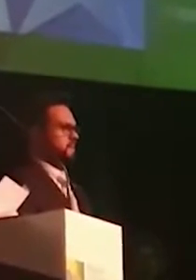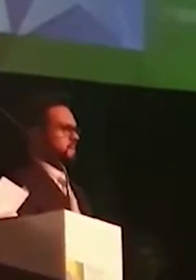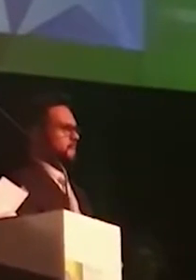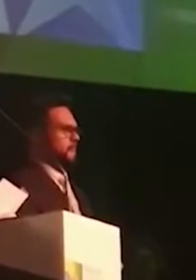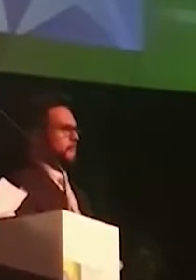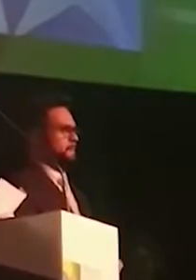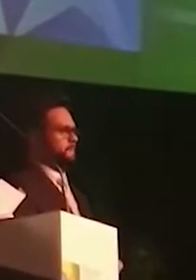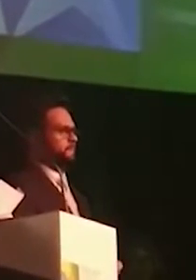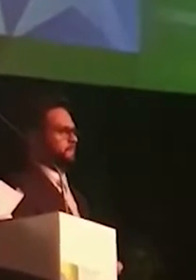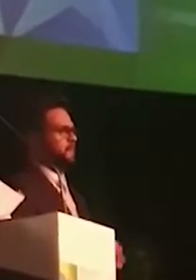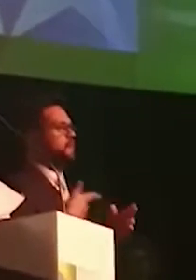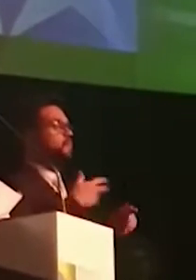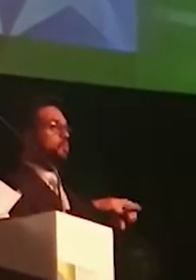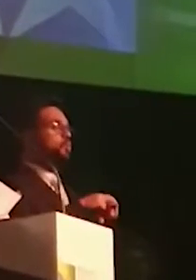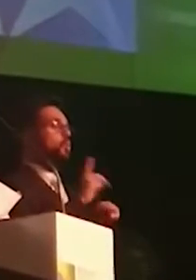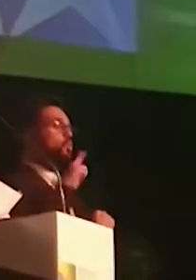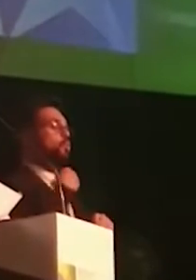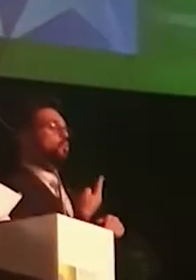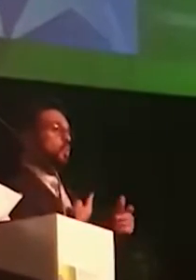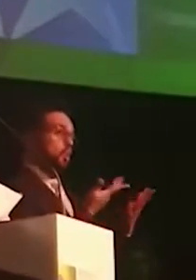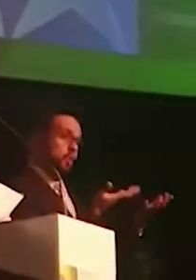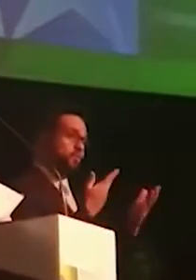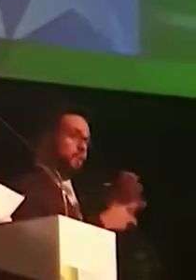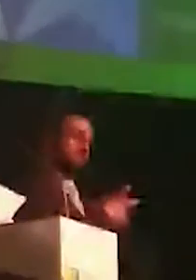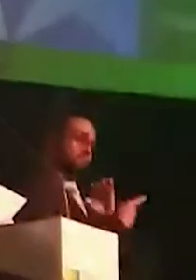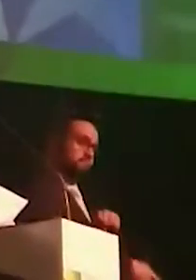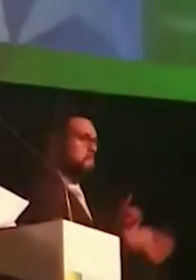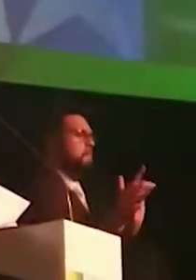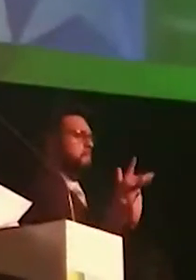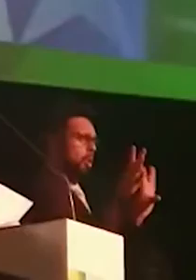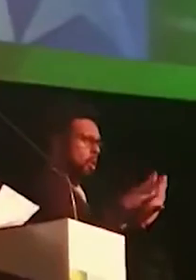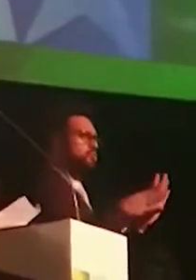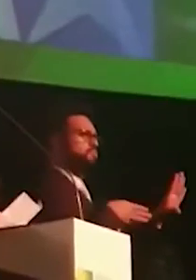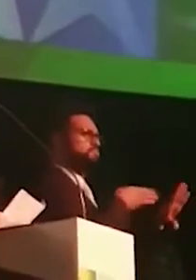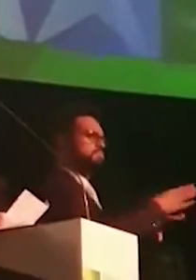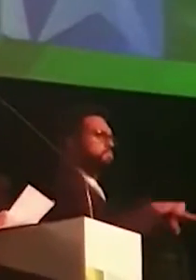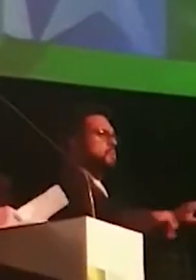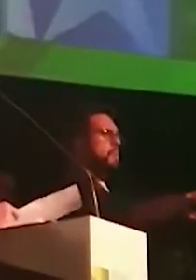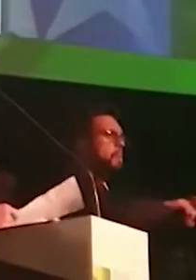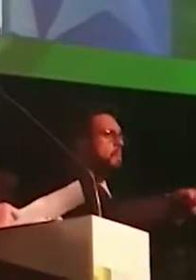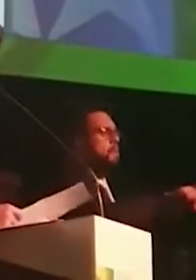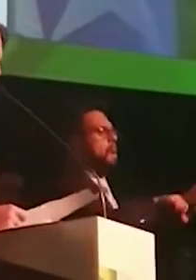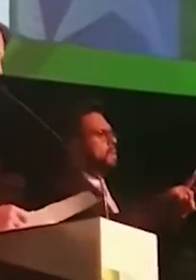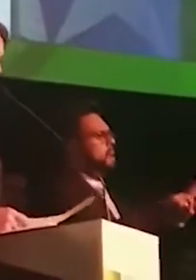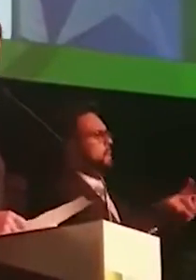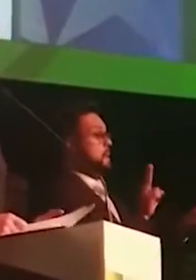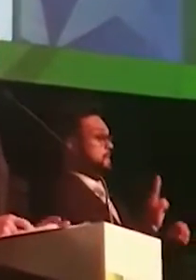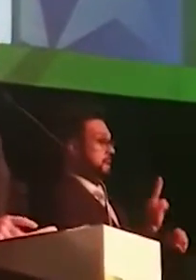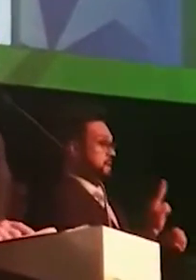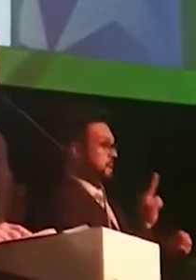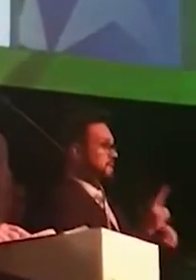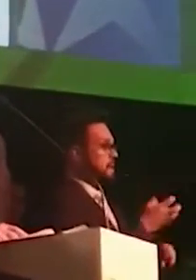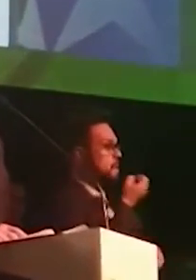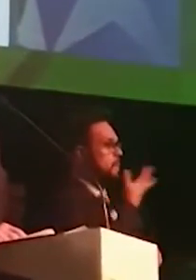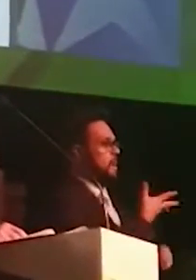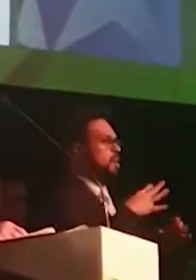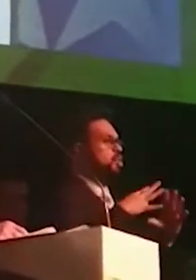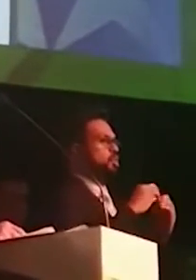Isso que está aqui é nosso, pode ser explorado, pode ser preservado para o bem de todos